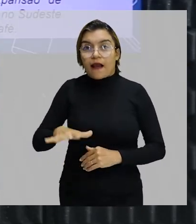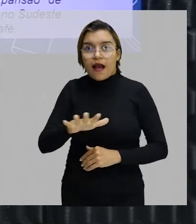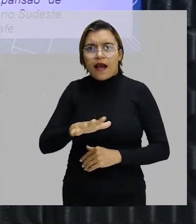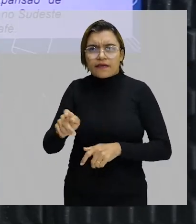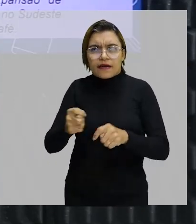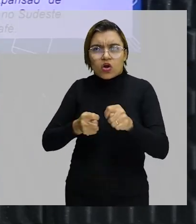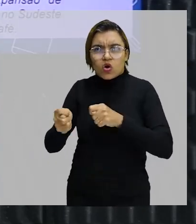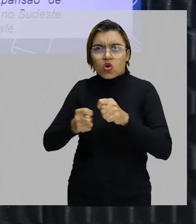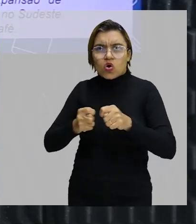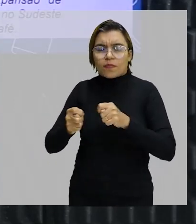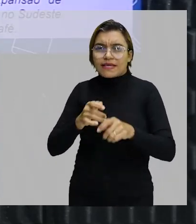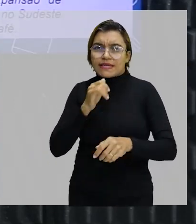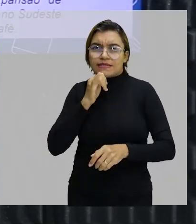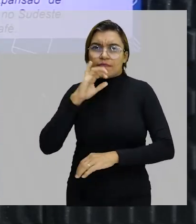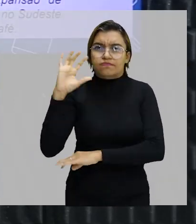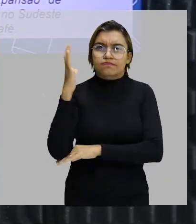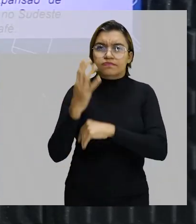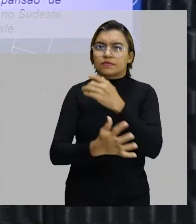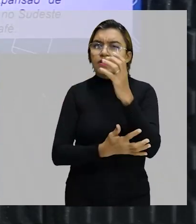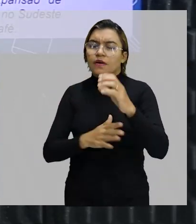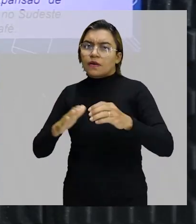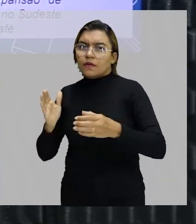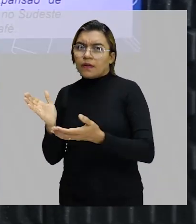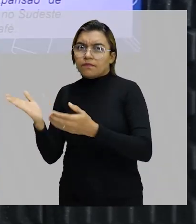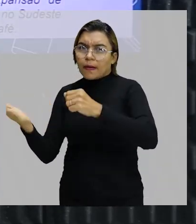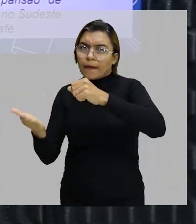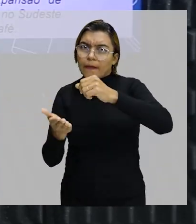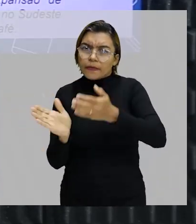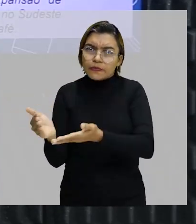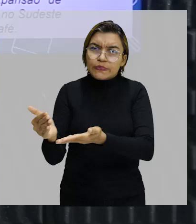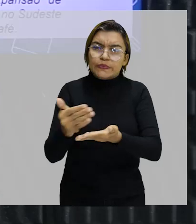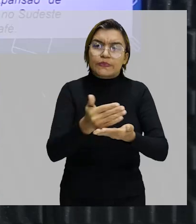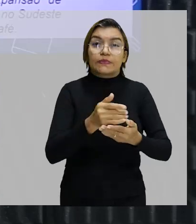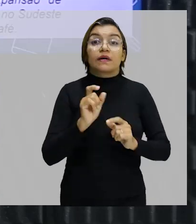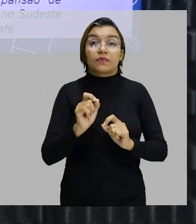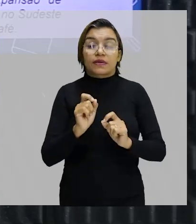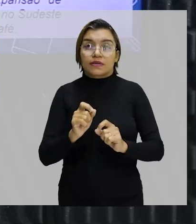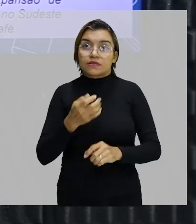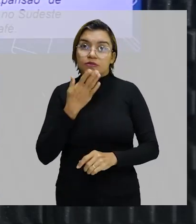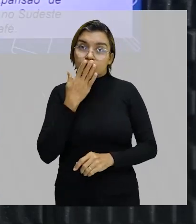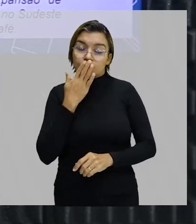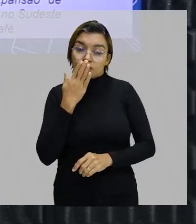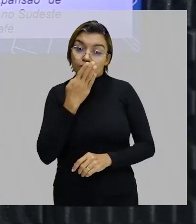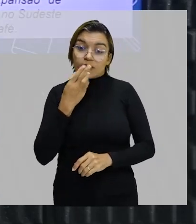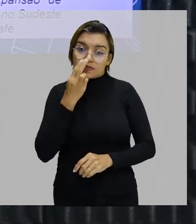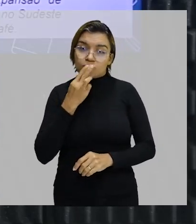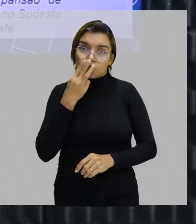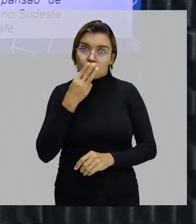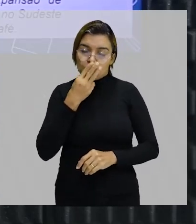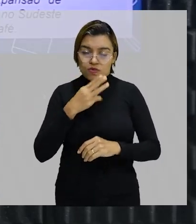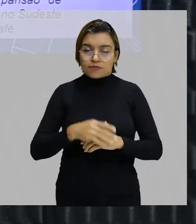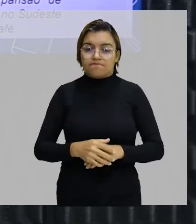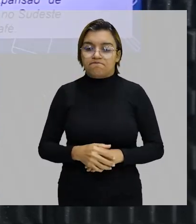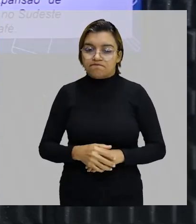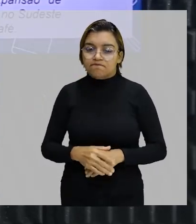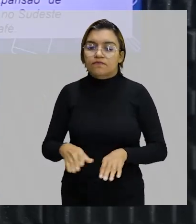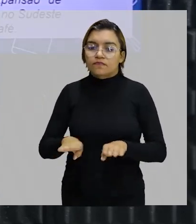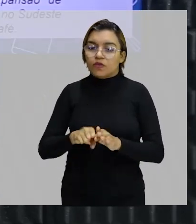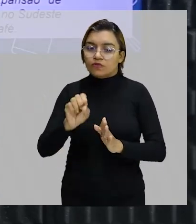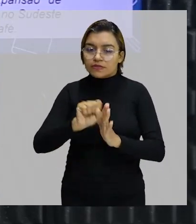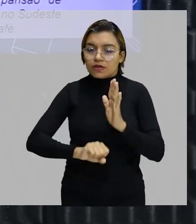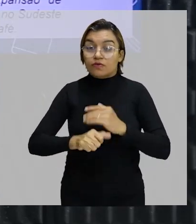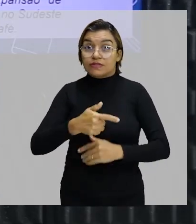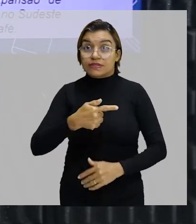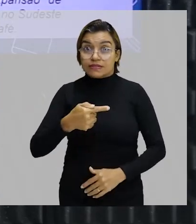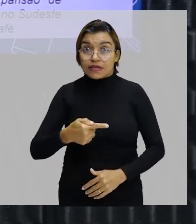caso o extrativismo, no primeiro momento do pau-brasil e depois o ciclo mais consistente, que foi o ciclo do açúcar. Né. No século XVII e século XVIII, nós vamos